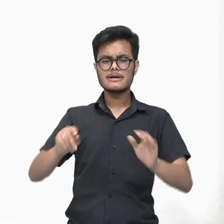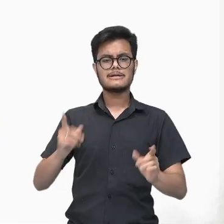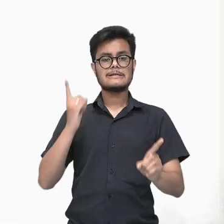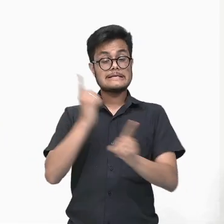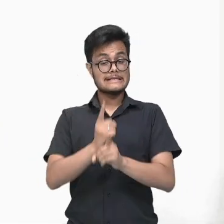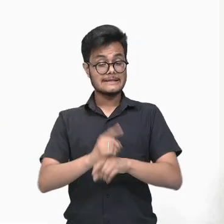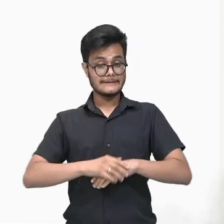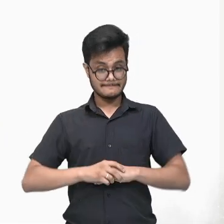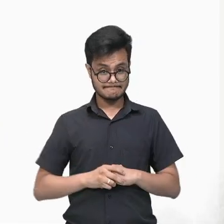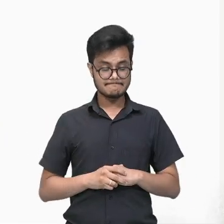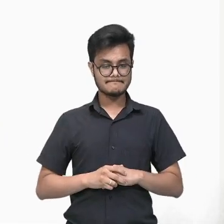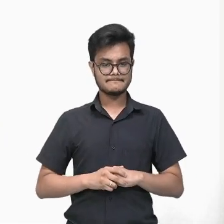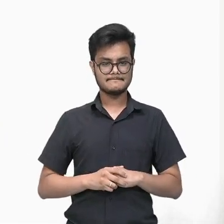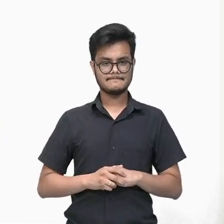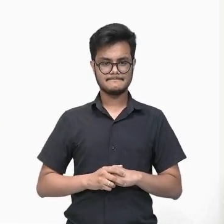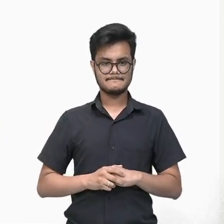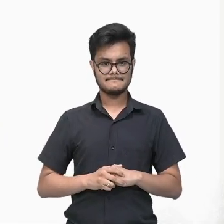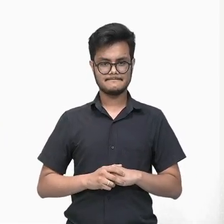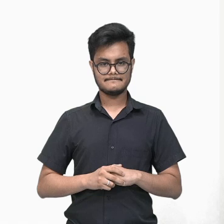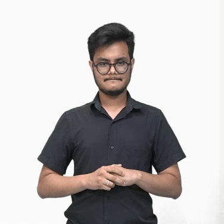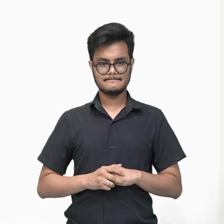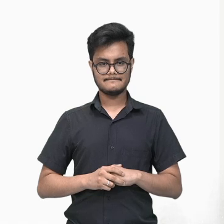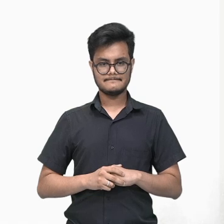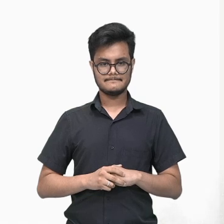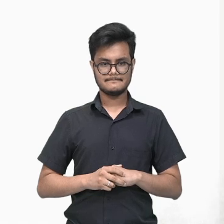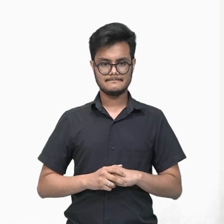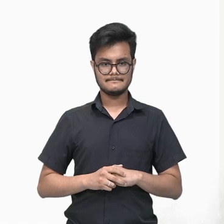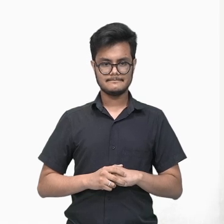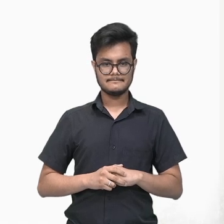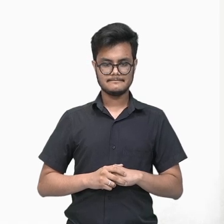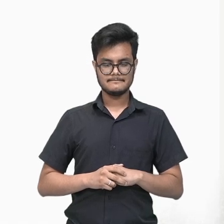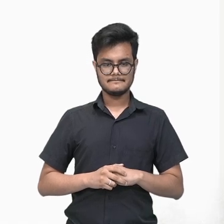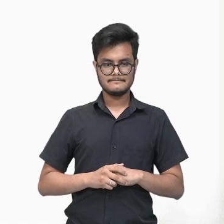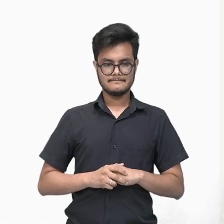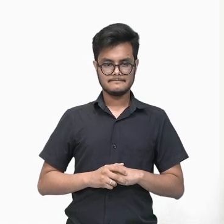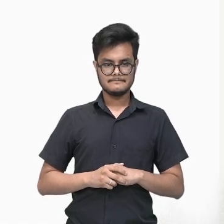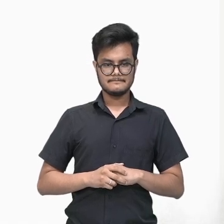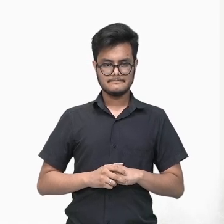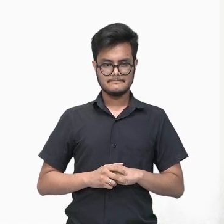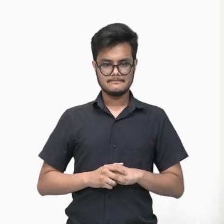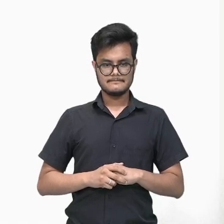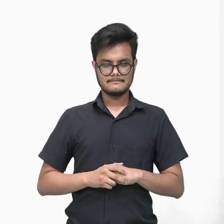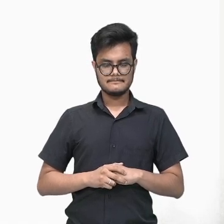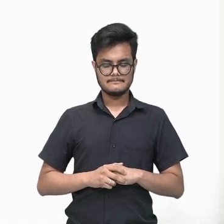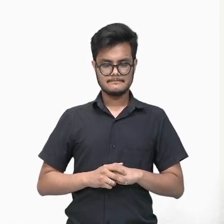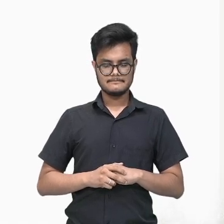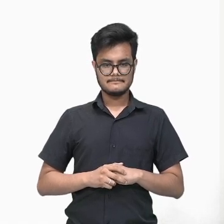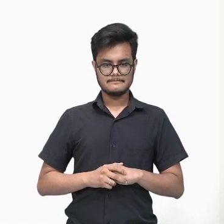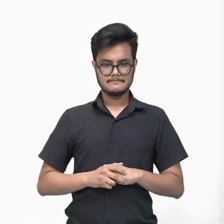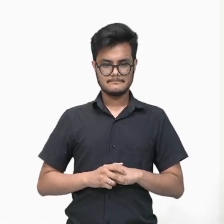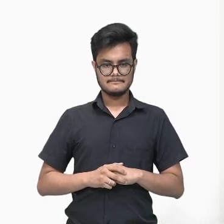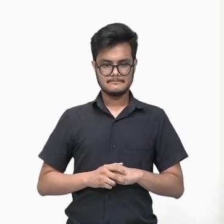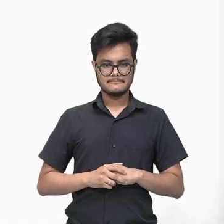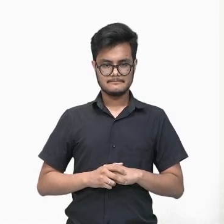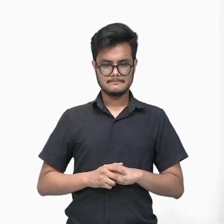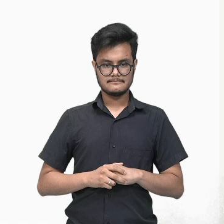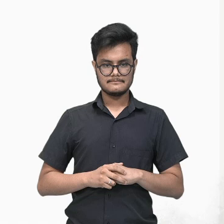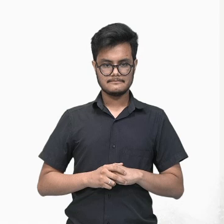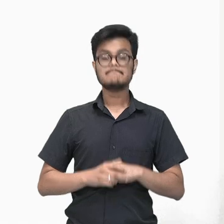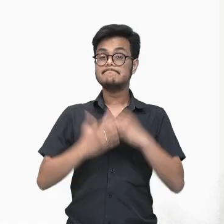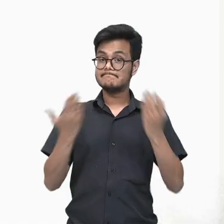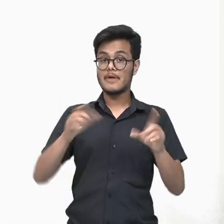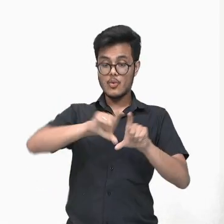vegetal fossilizada, era esfregada em um pedaço de tecido e após isso o bastão de